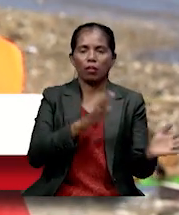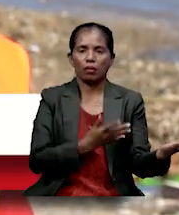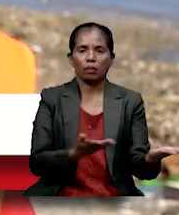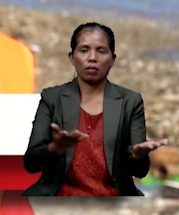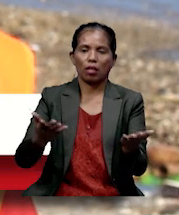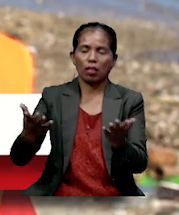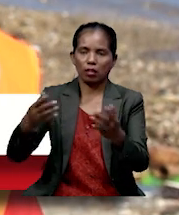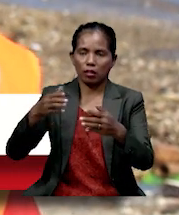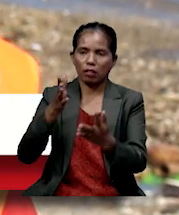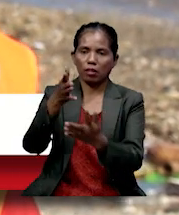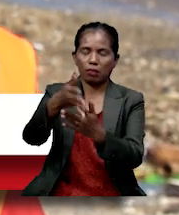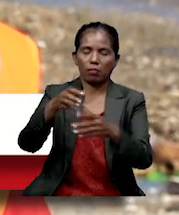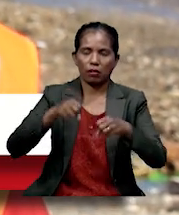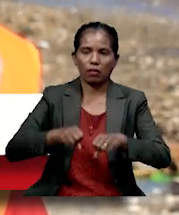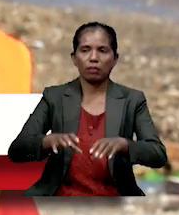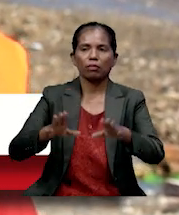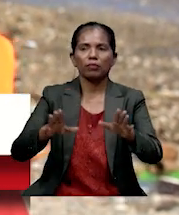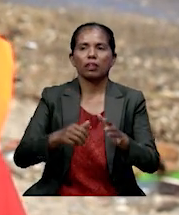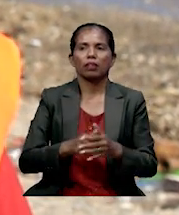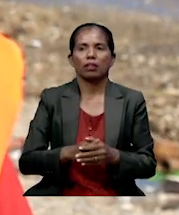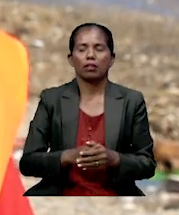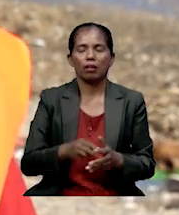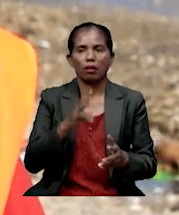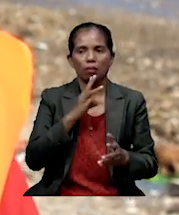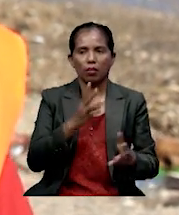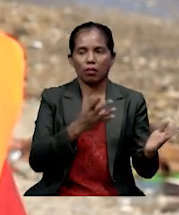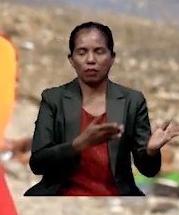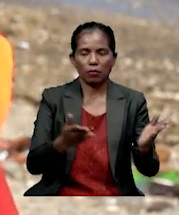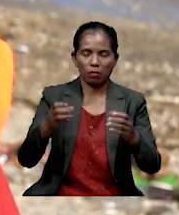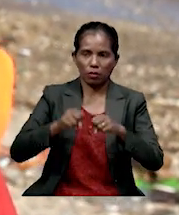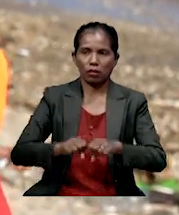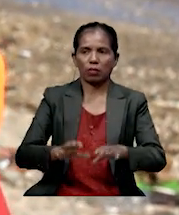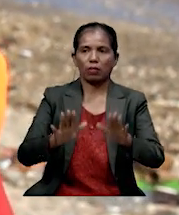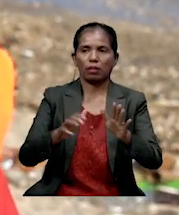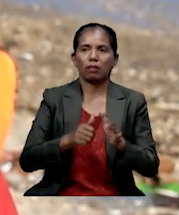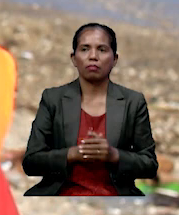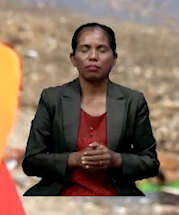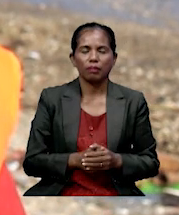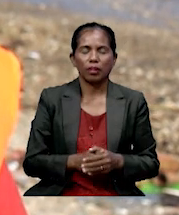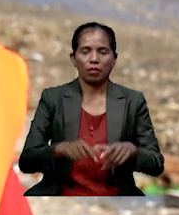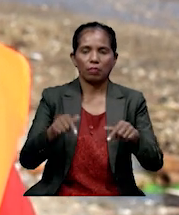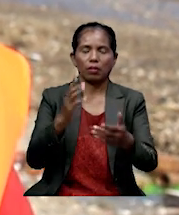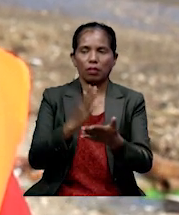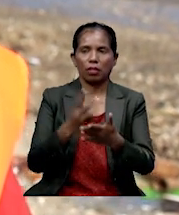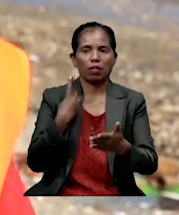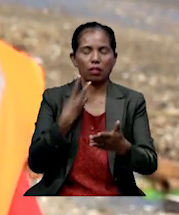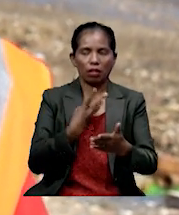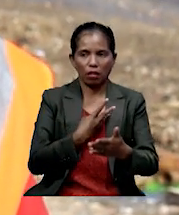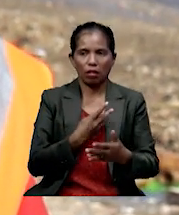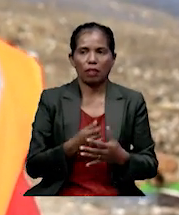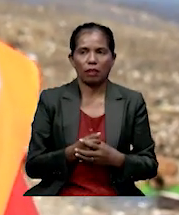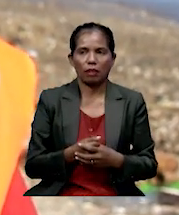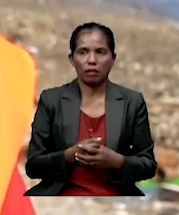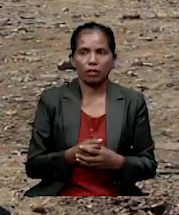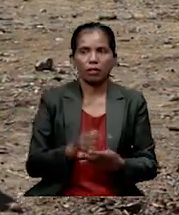muita sair da minha valeta cá né valor eu tu mais é tá sibo né minha ferfara mais tu é né depois a mim mas